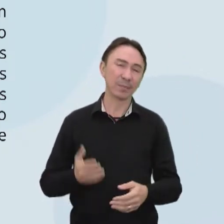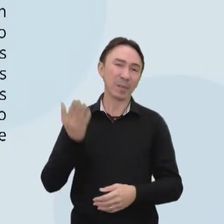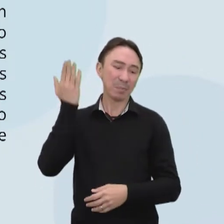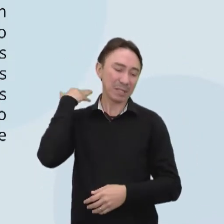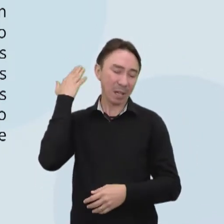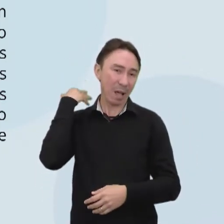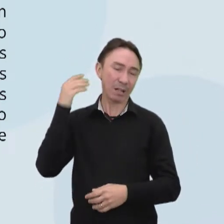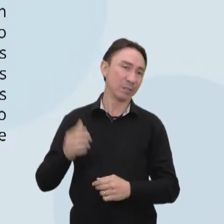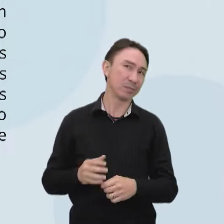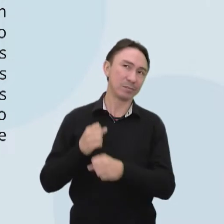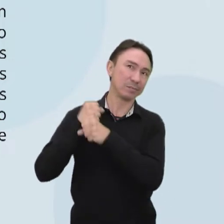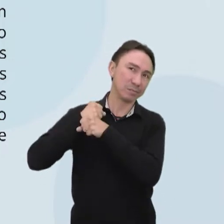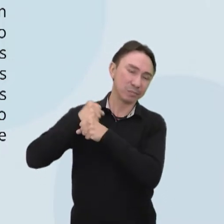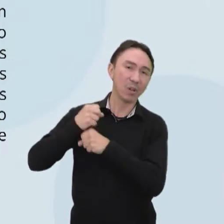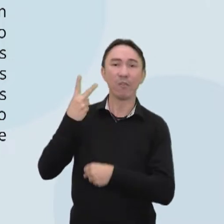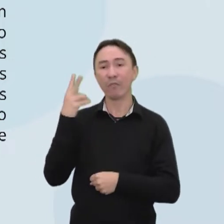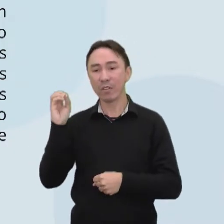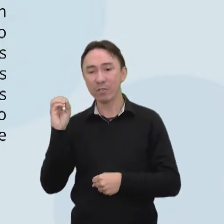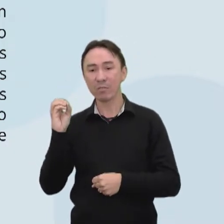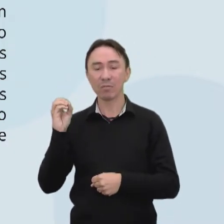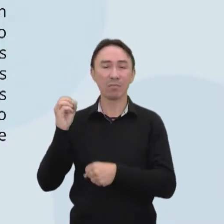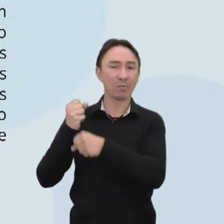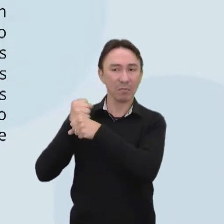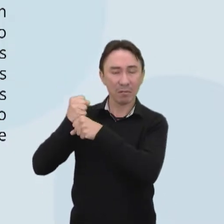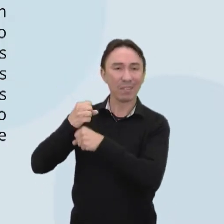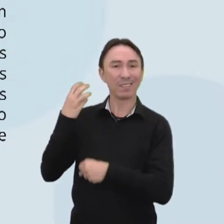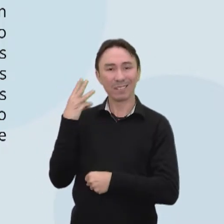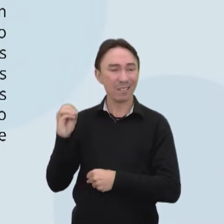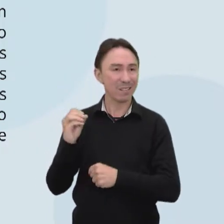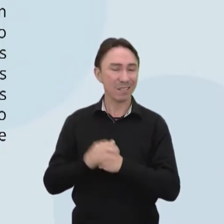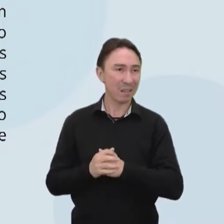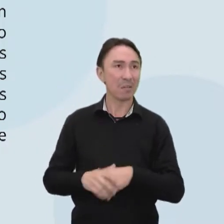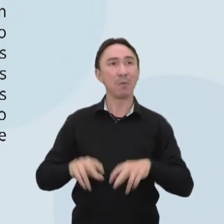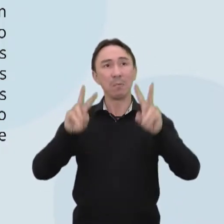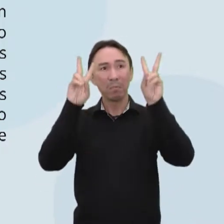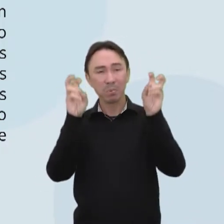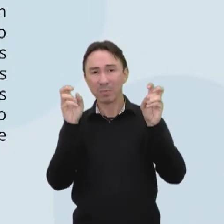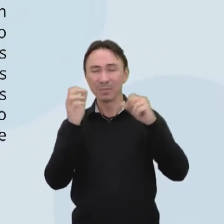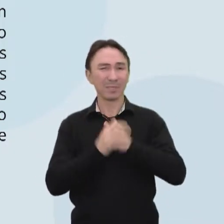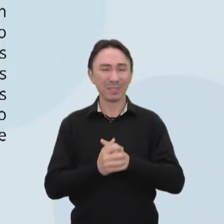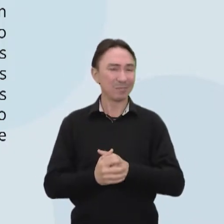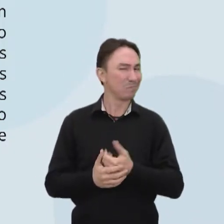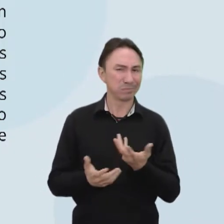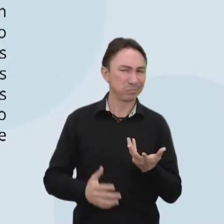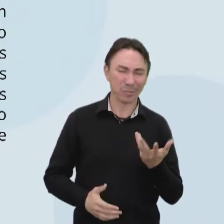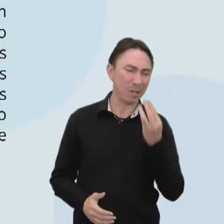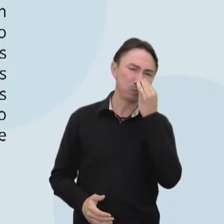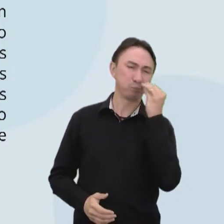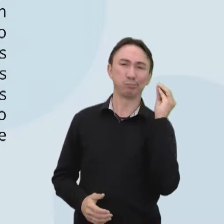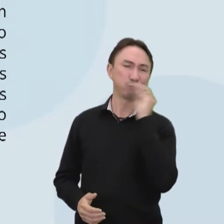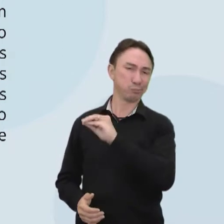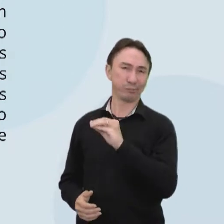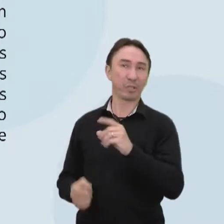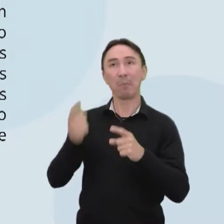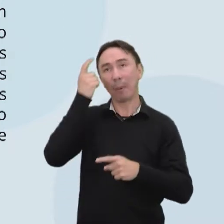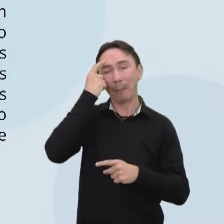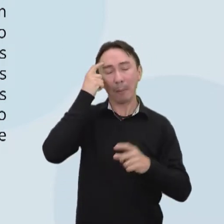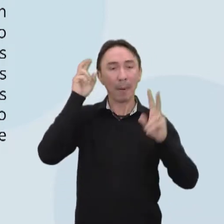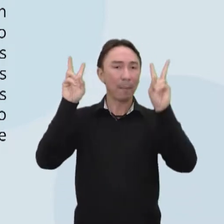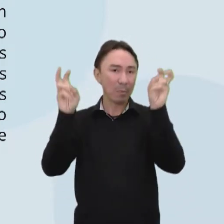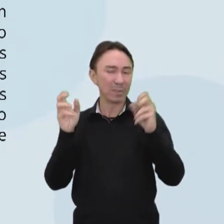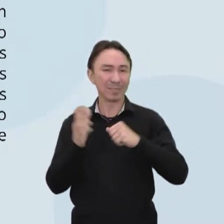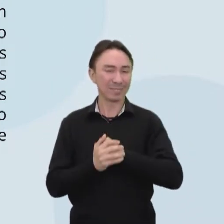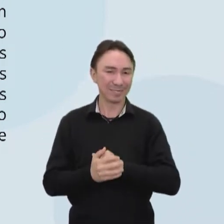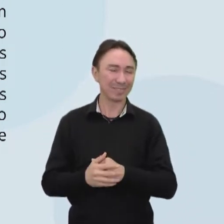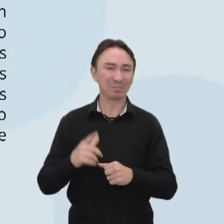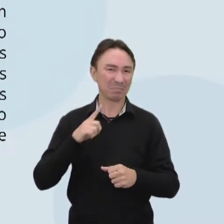anos, esses assuntos seriam nem imagináveis. Ninguém pensaria na possibilidade de uma coisa como a agência